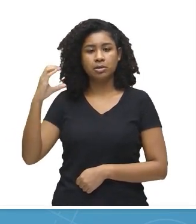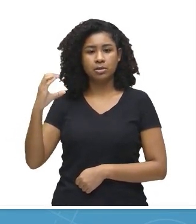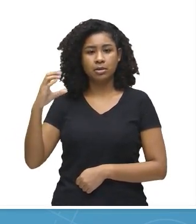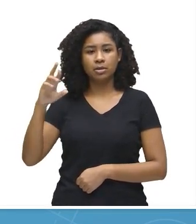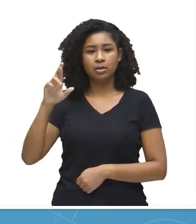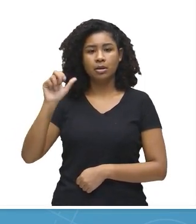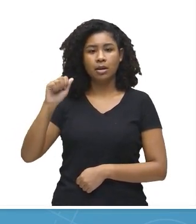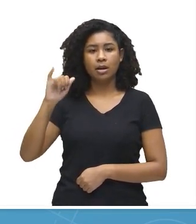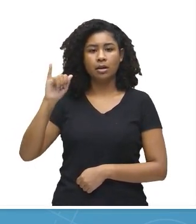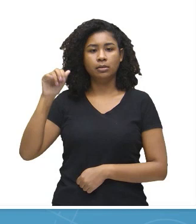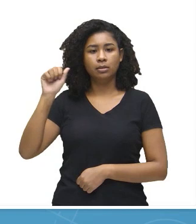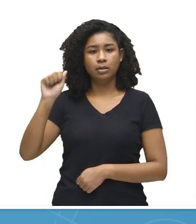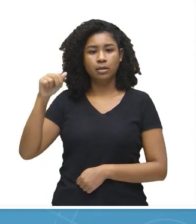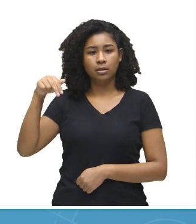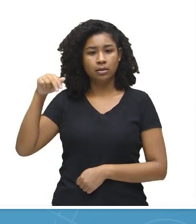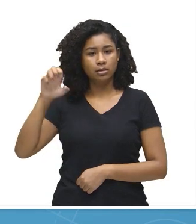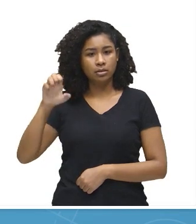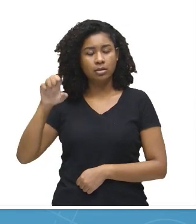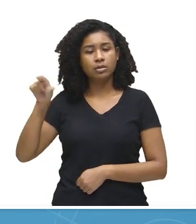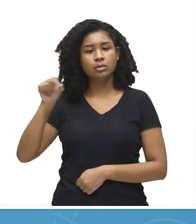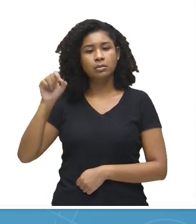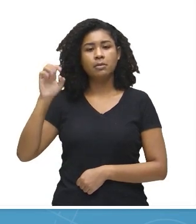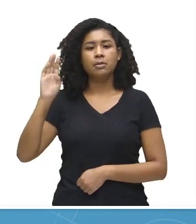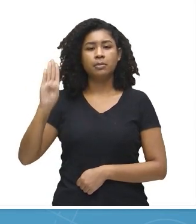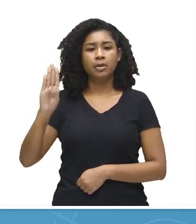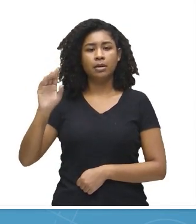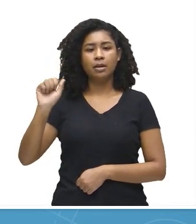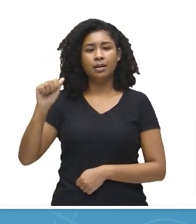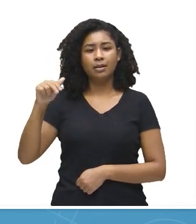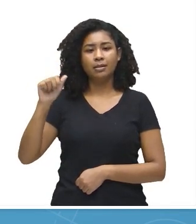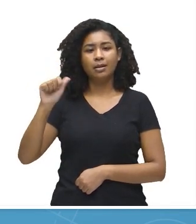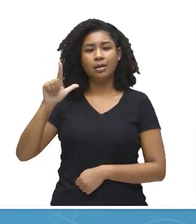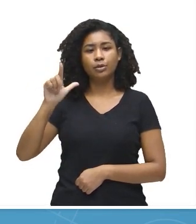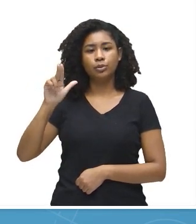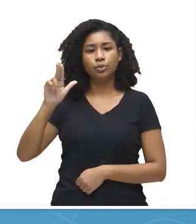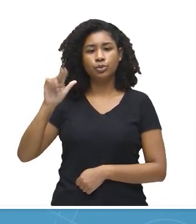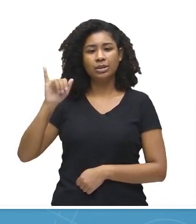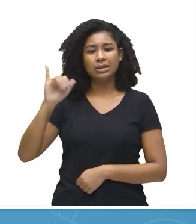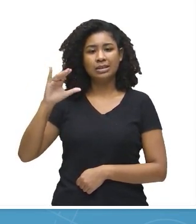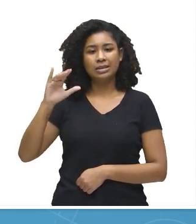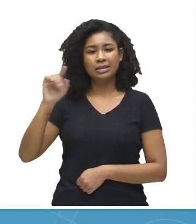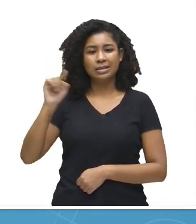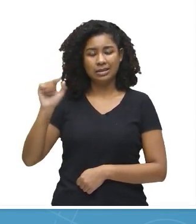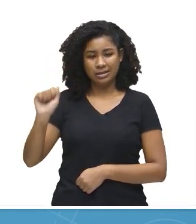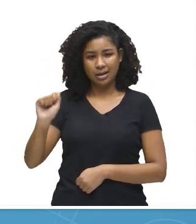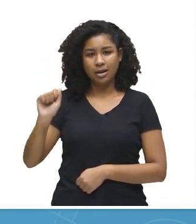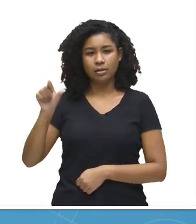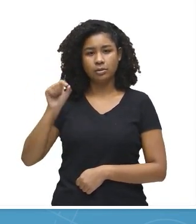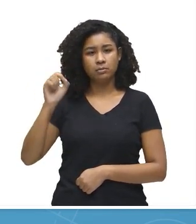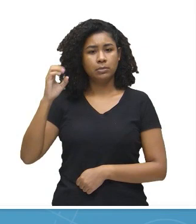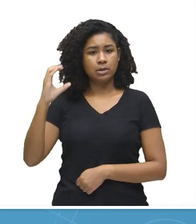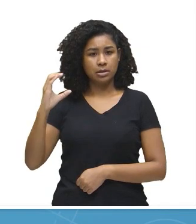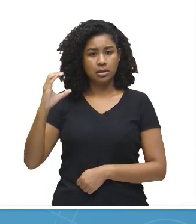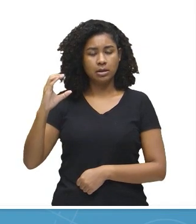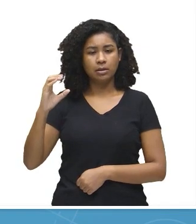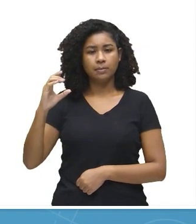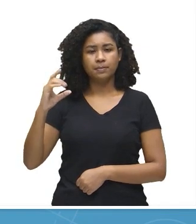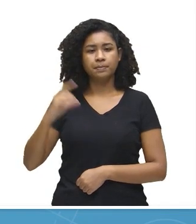Rayane, a letra B. Ana Luísa, C. Quem mais? Emanuel respondeu a C